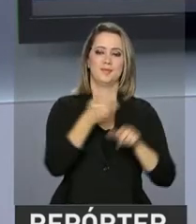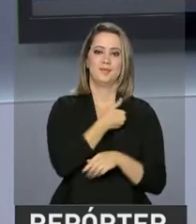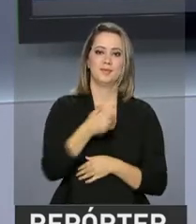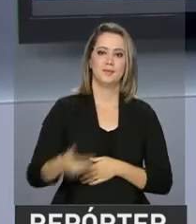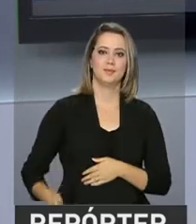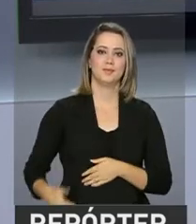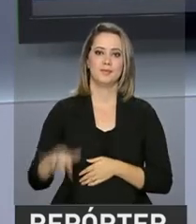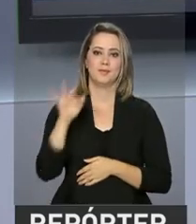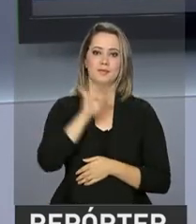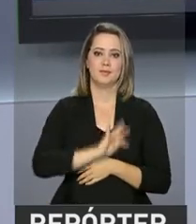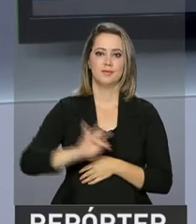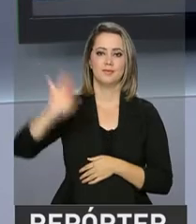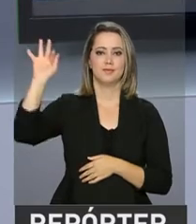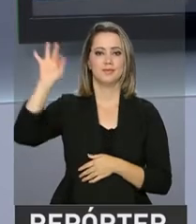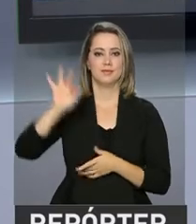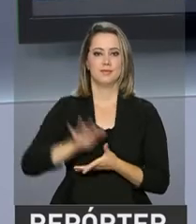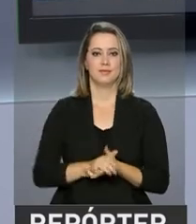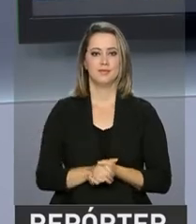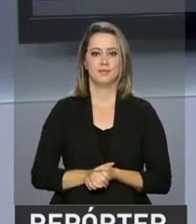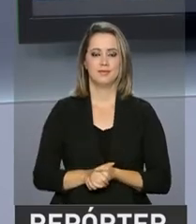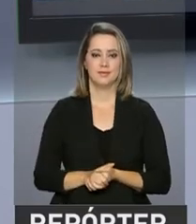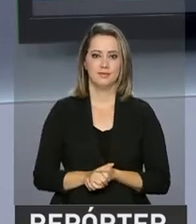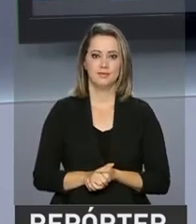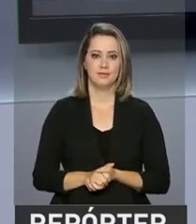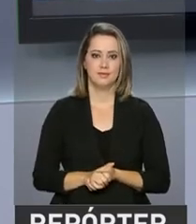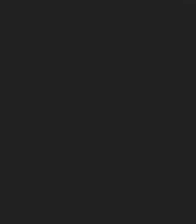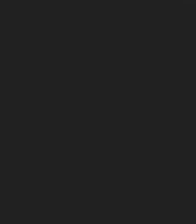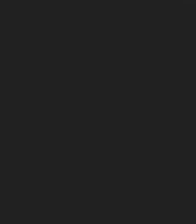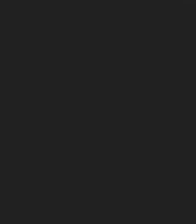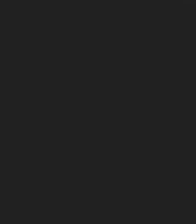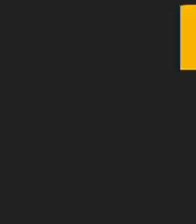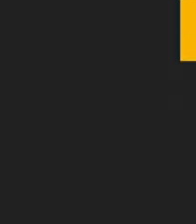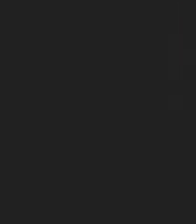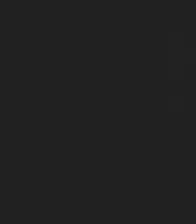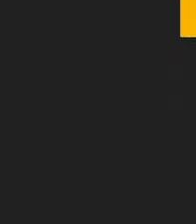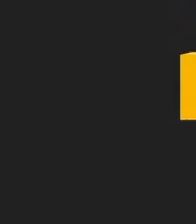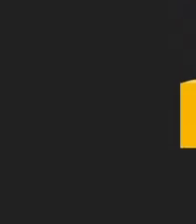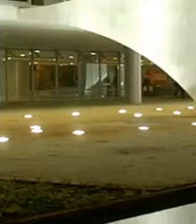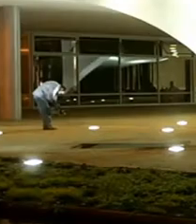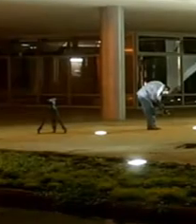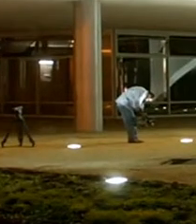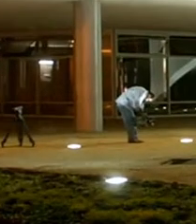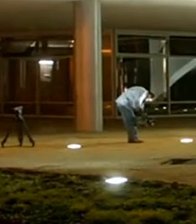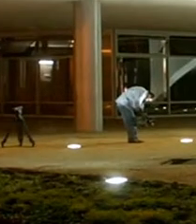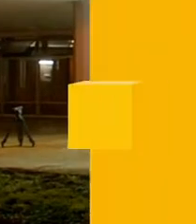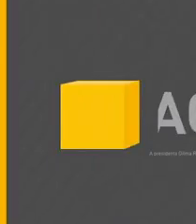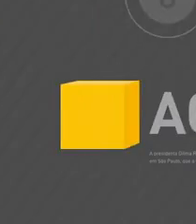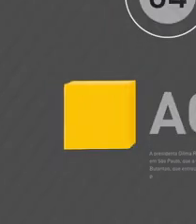gente aqui na NBR, a TV do Governo Federal.